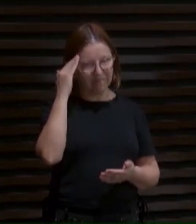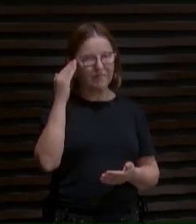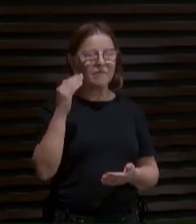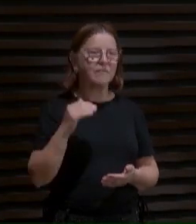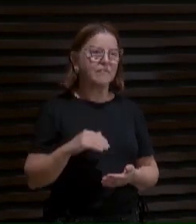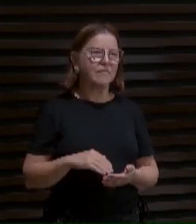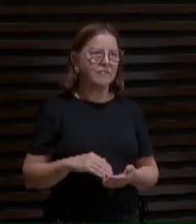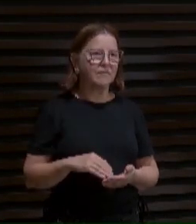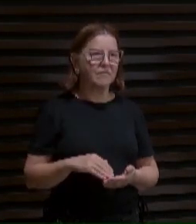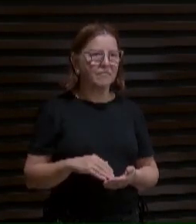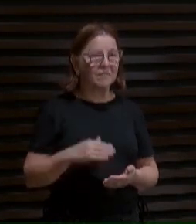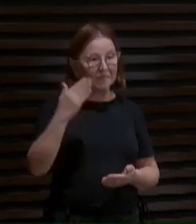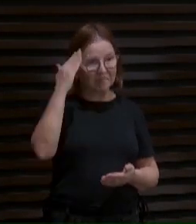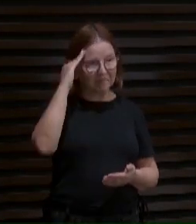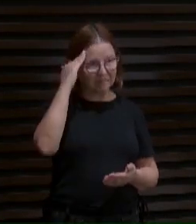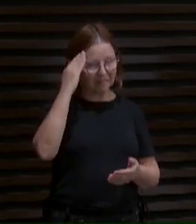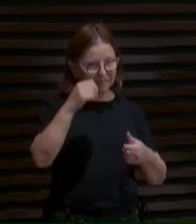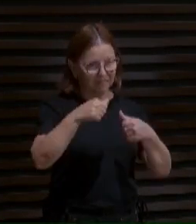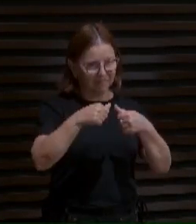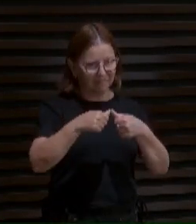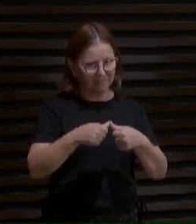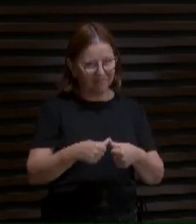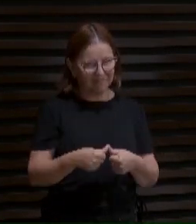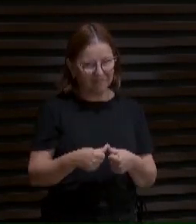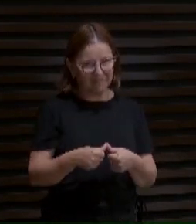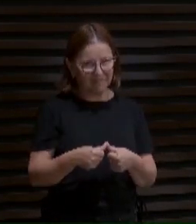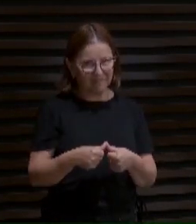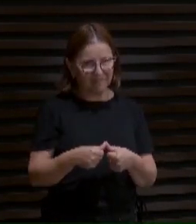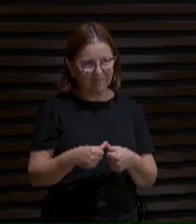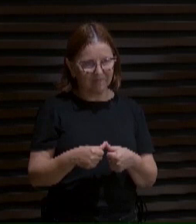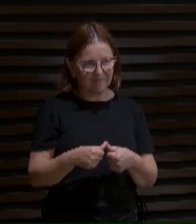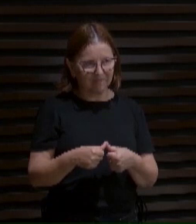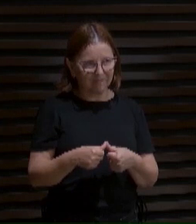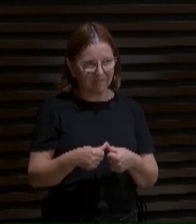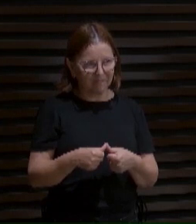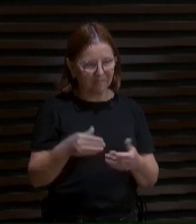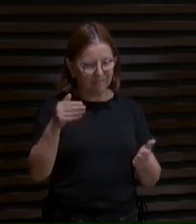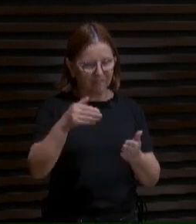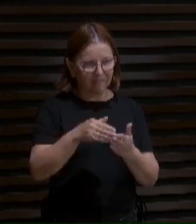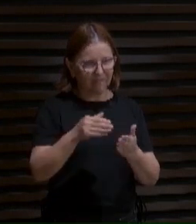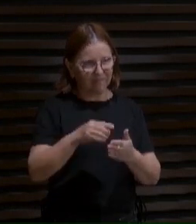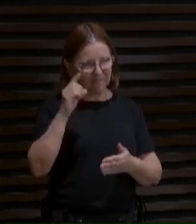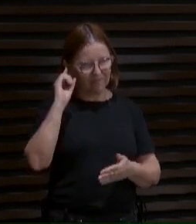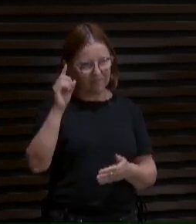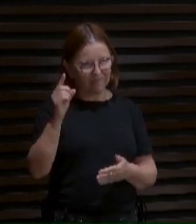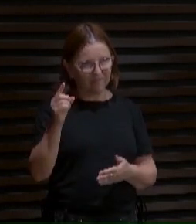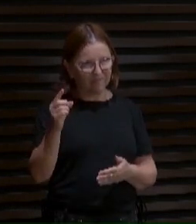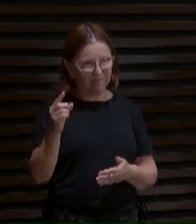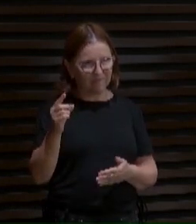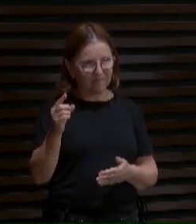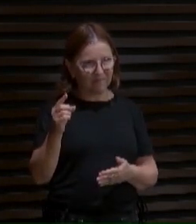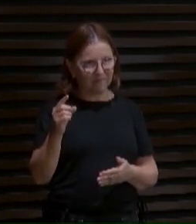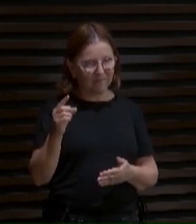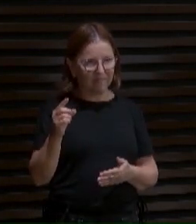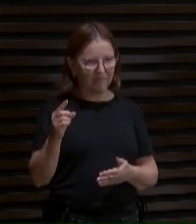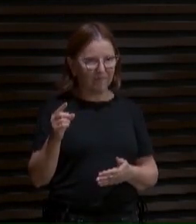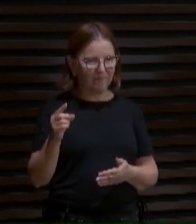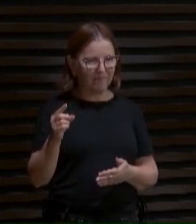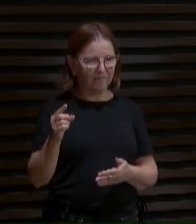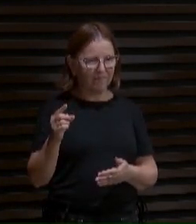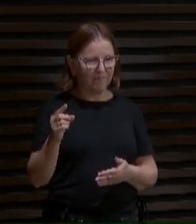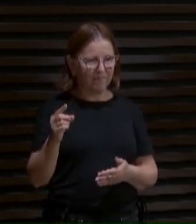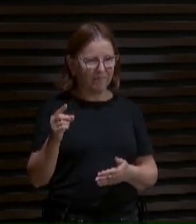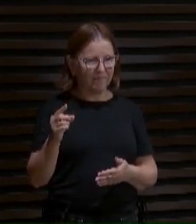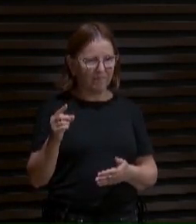Sabe, porém, isto: nos últimos dias sobrevirão